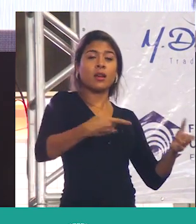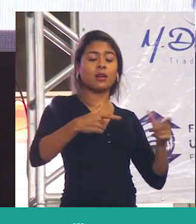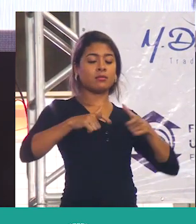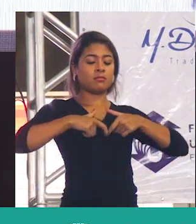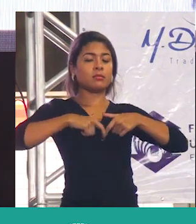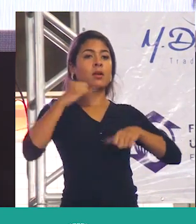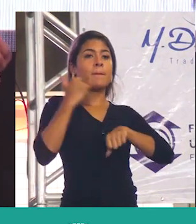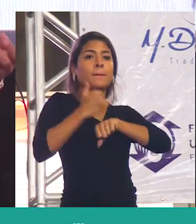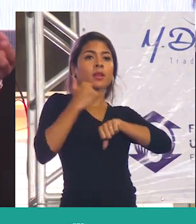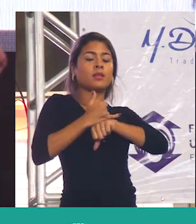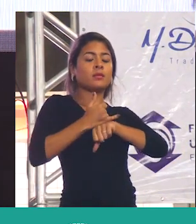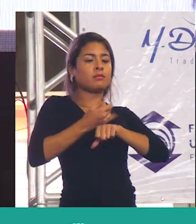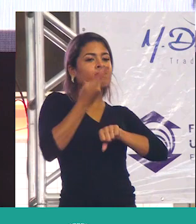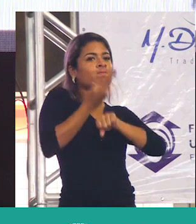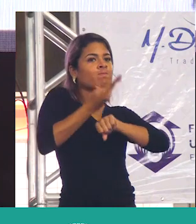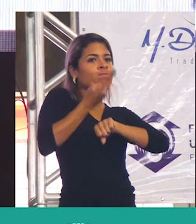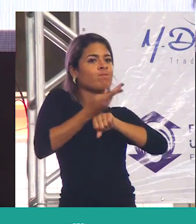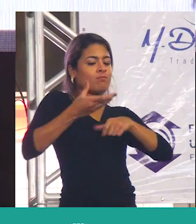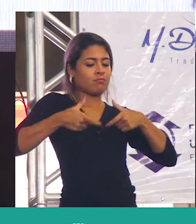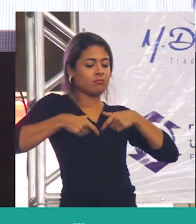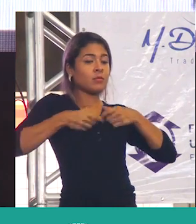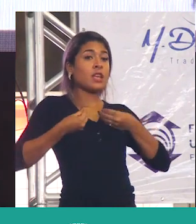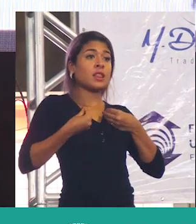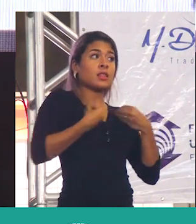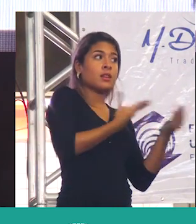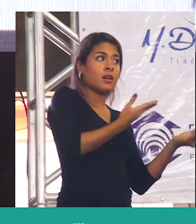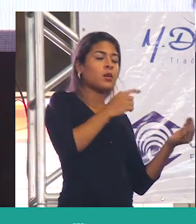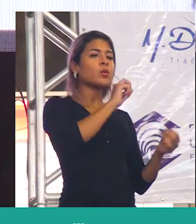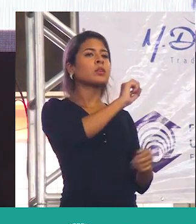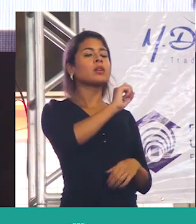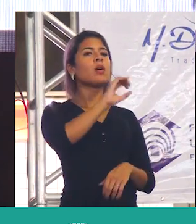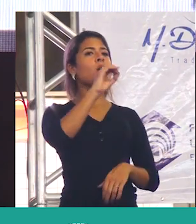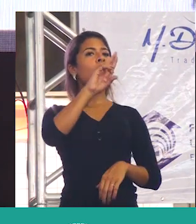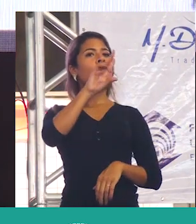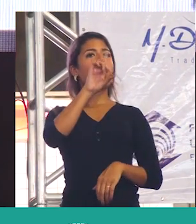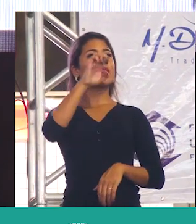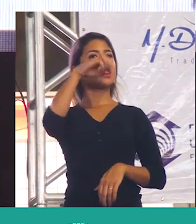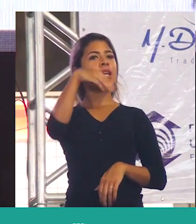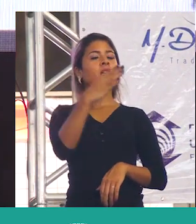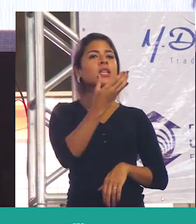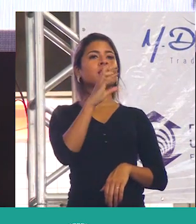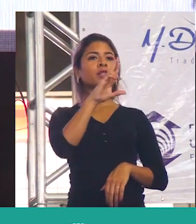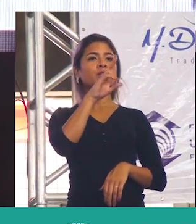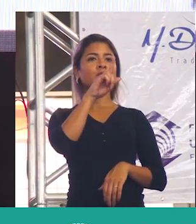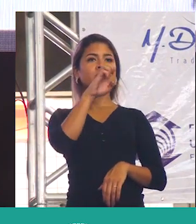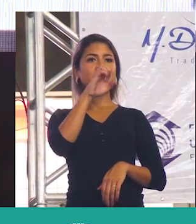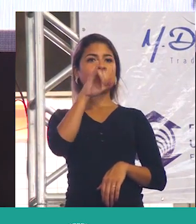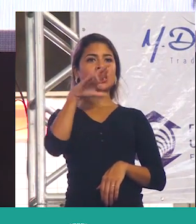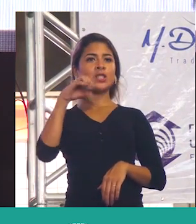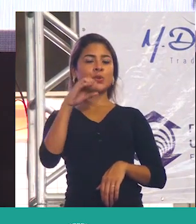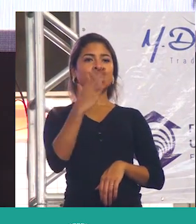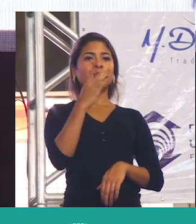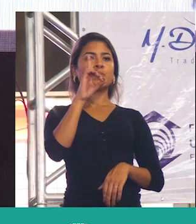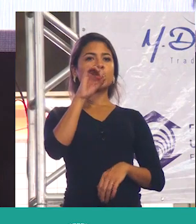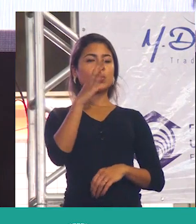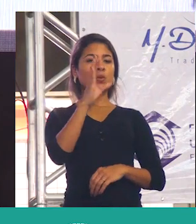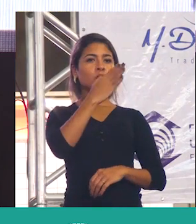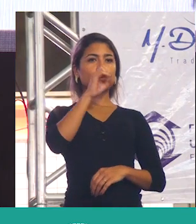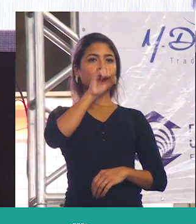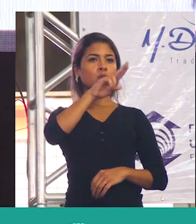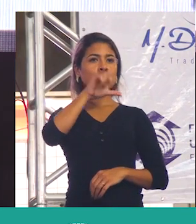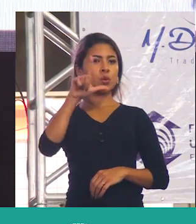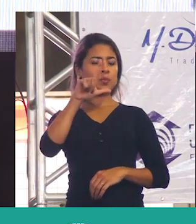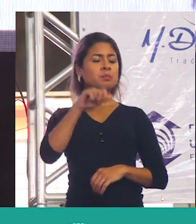do Sul. Gente, na época, muitas pessoas acreditavam que o Jânio só poderia